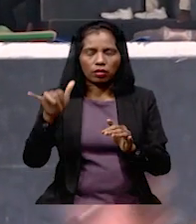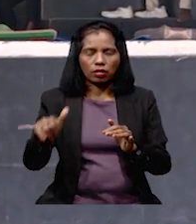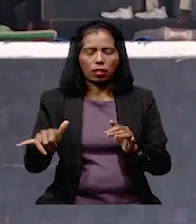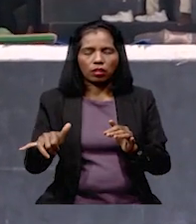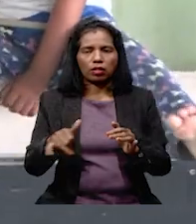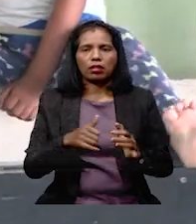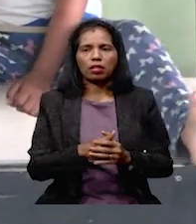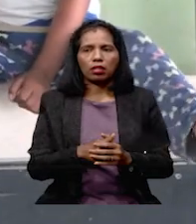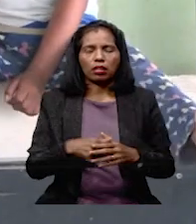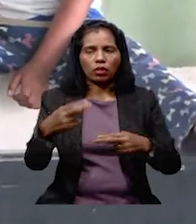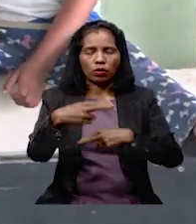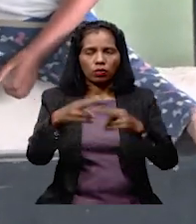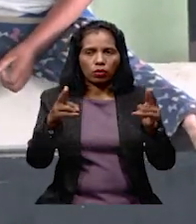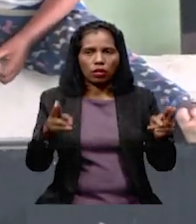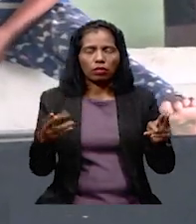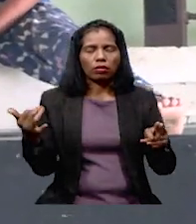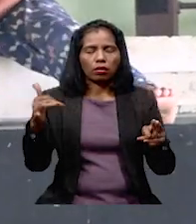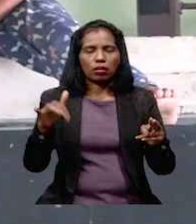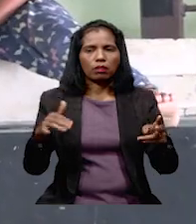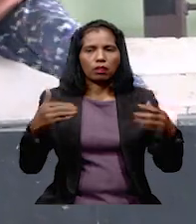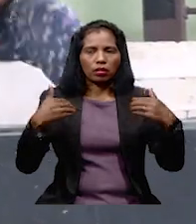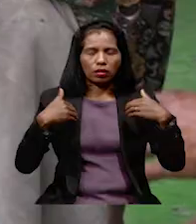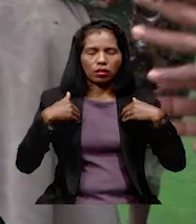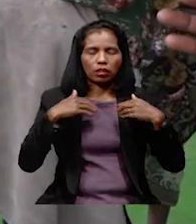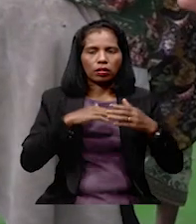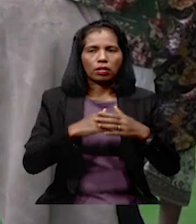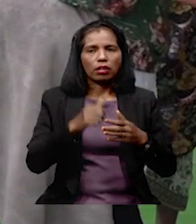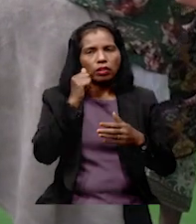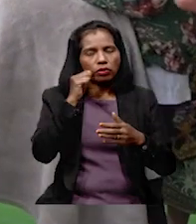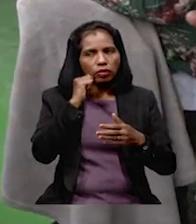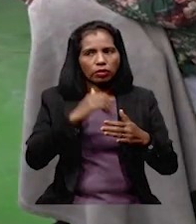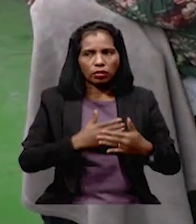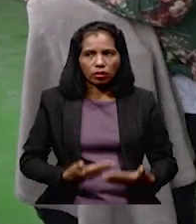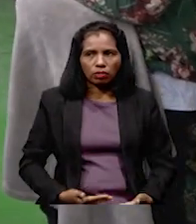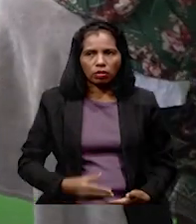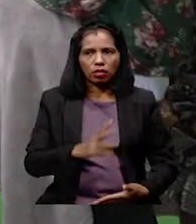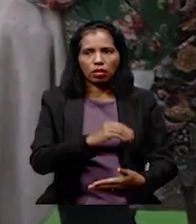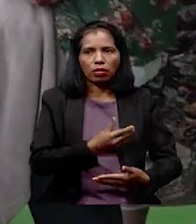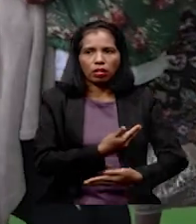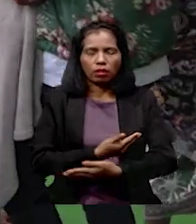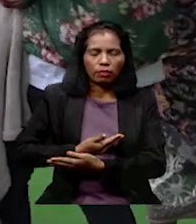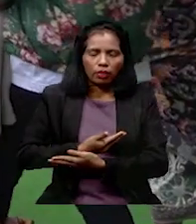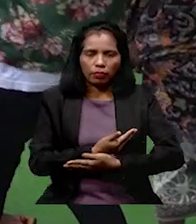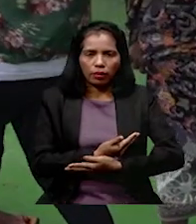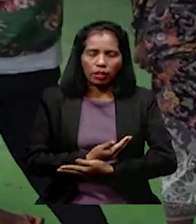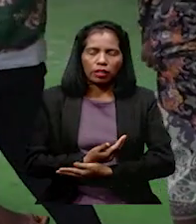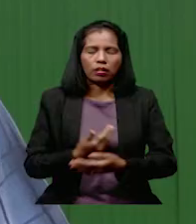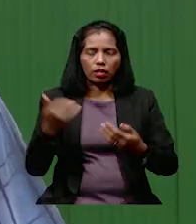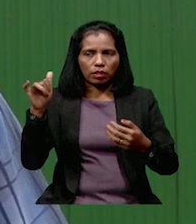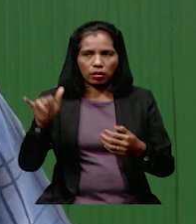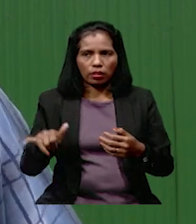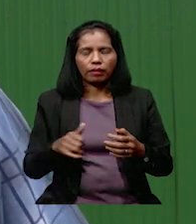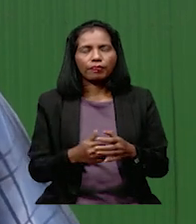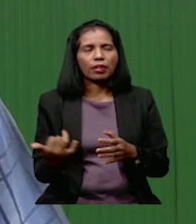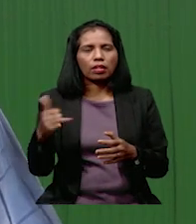larne sirene be ho isin feto isin rua ho o anurak sira ne mak awara prioridad ya ne